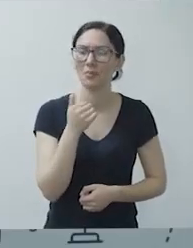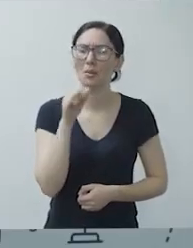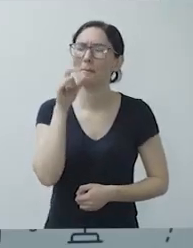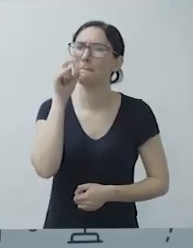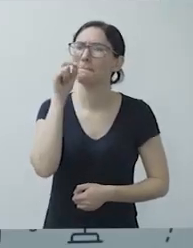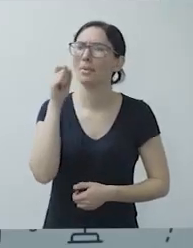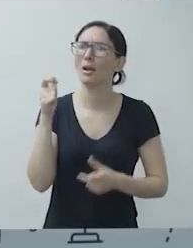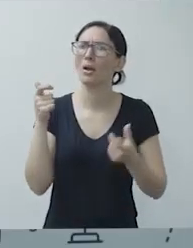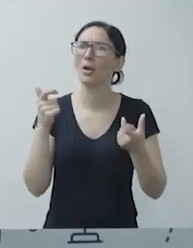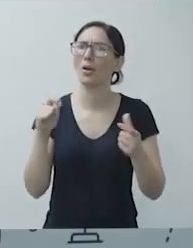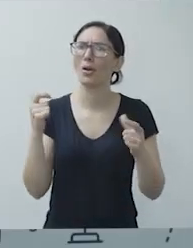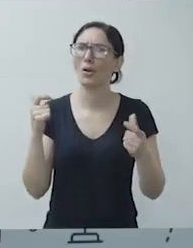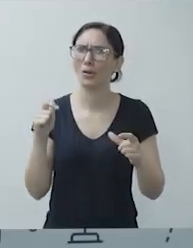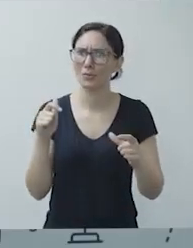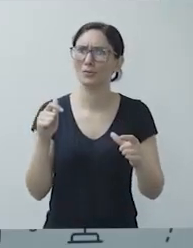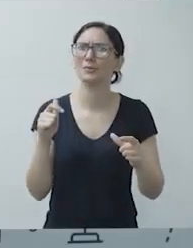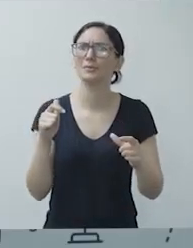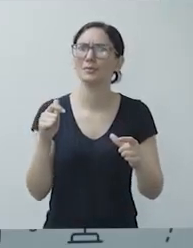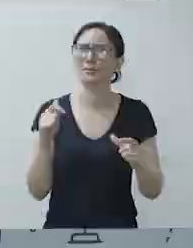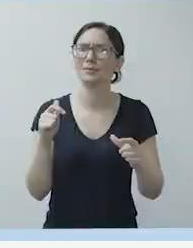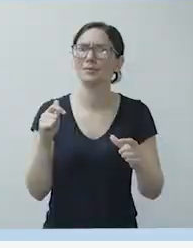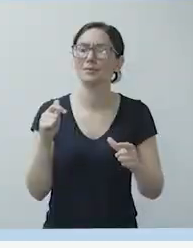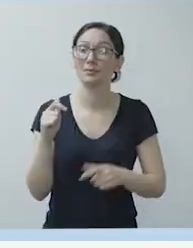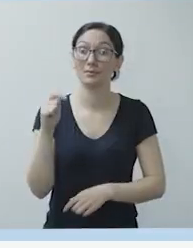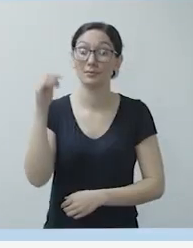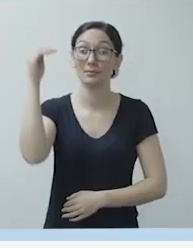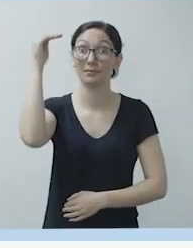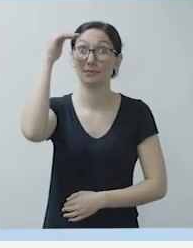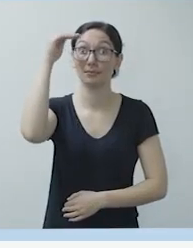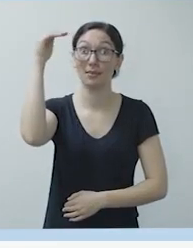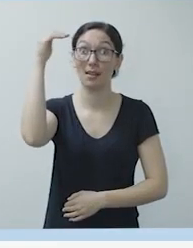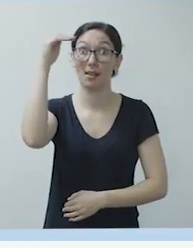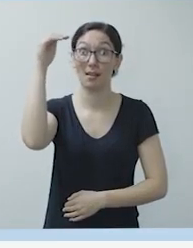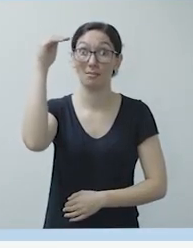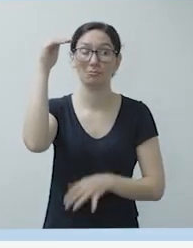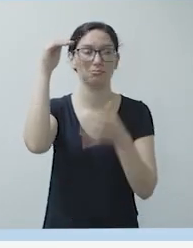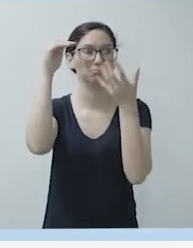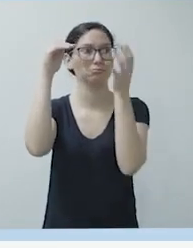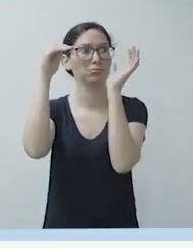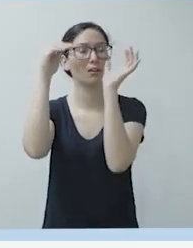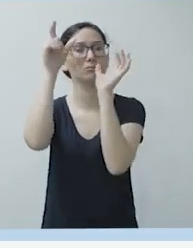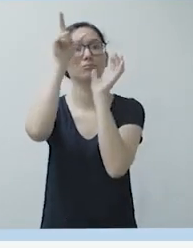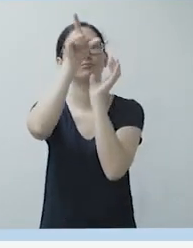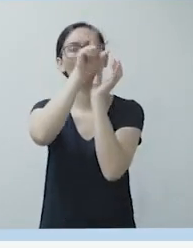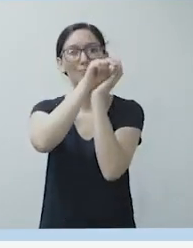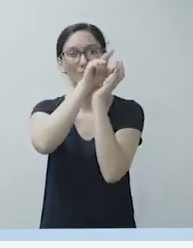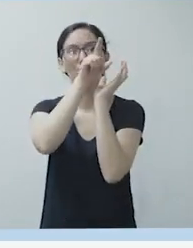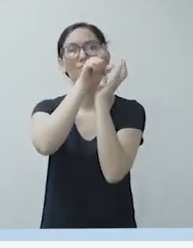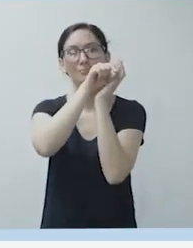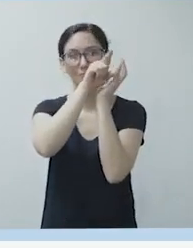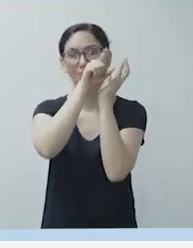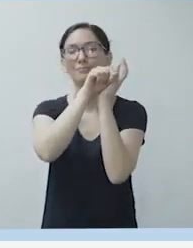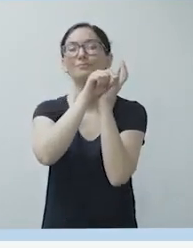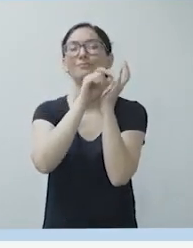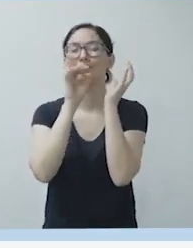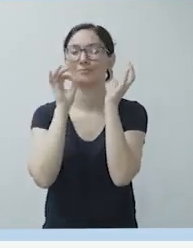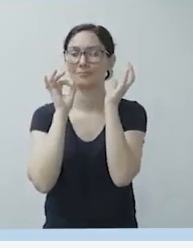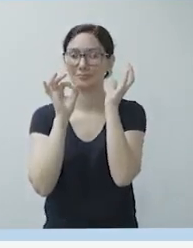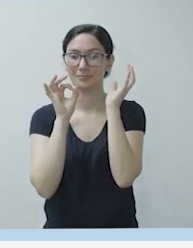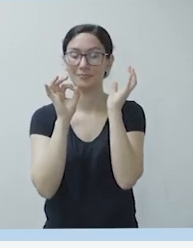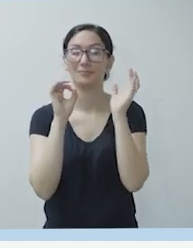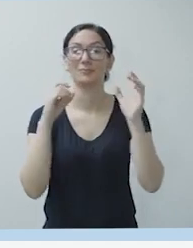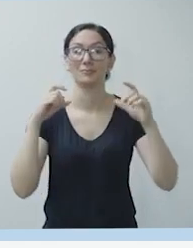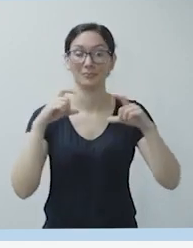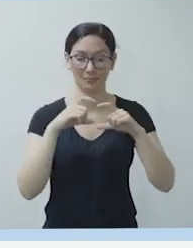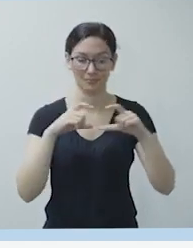Passarinho está? O nosso Bem-te-vi está em cima da árvore. Olha o passarinho